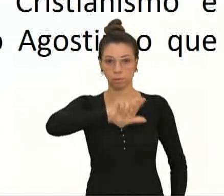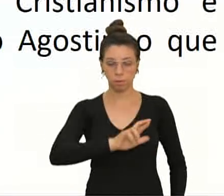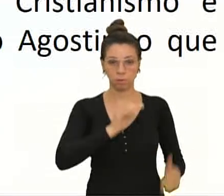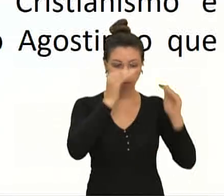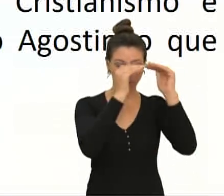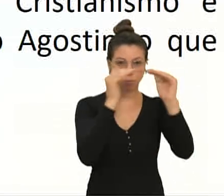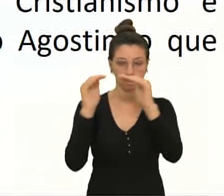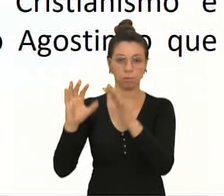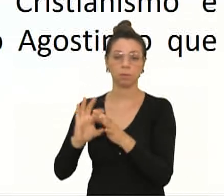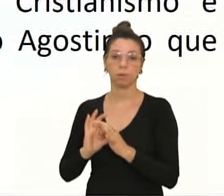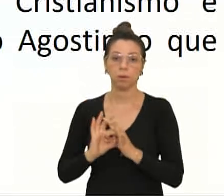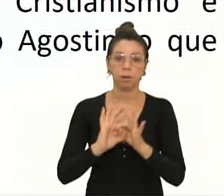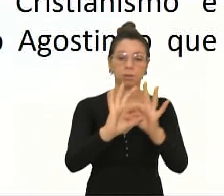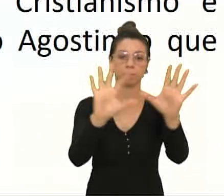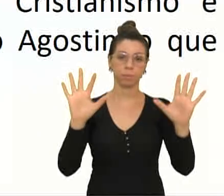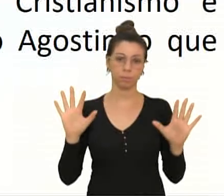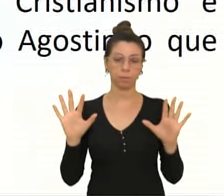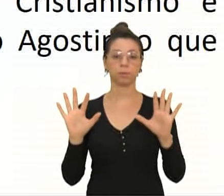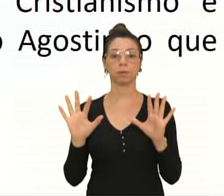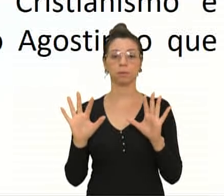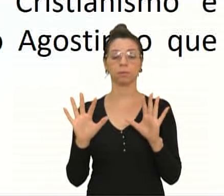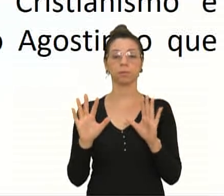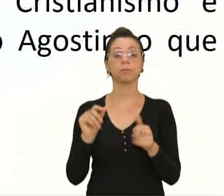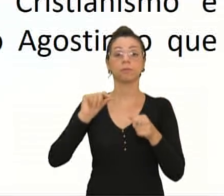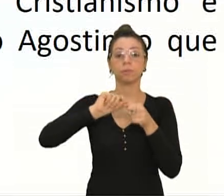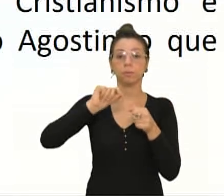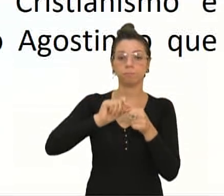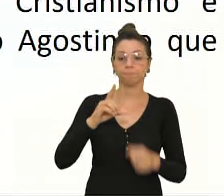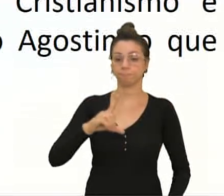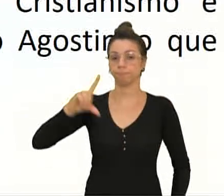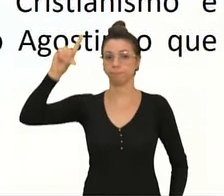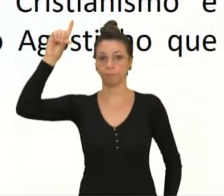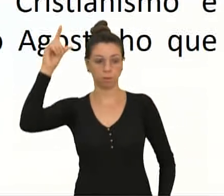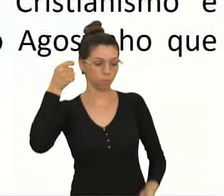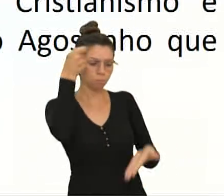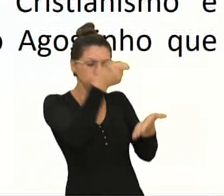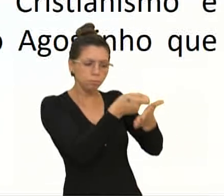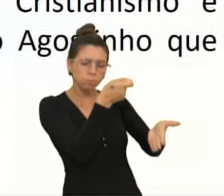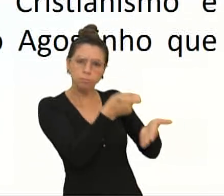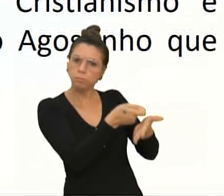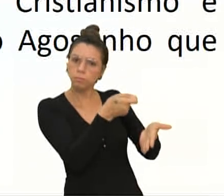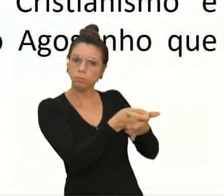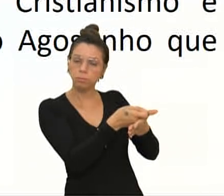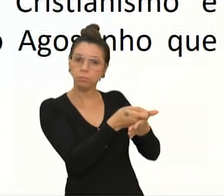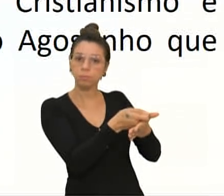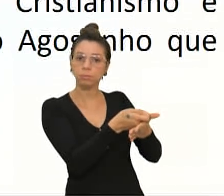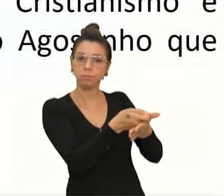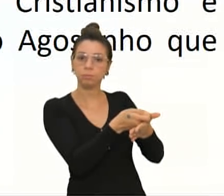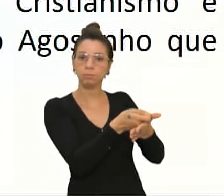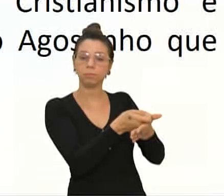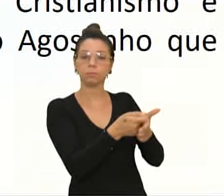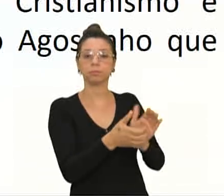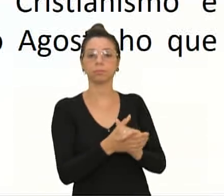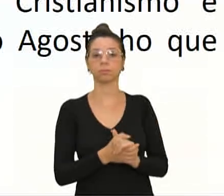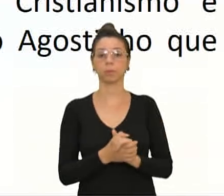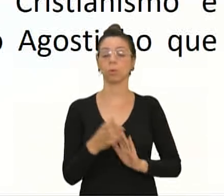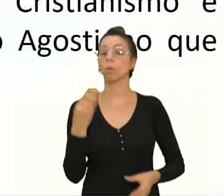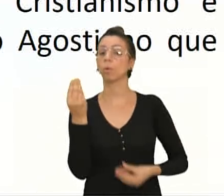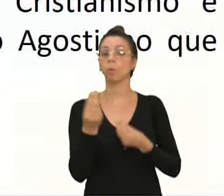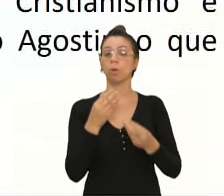O livre-arbítrio, a liberdade. Deus não impõe a nós condições como